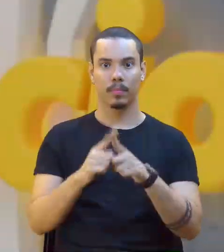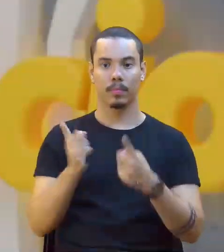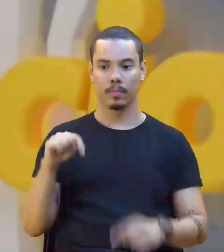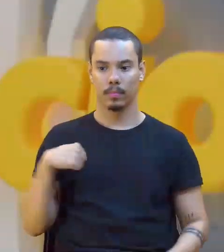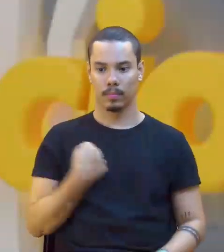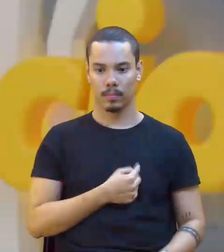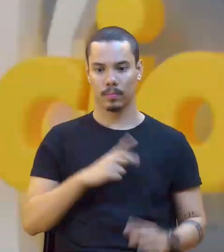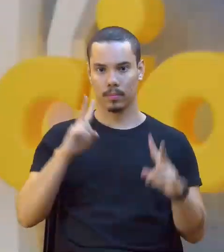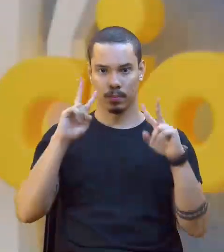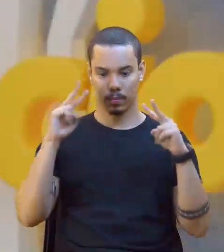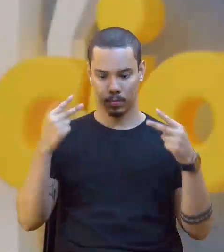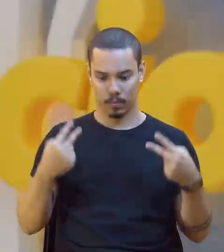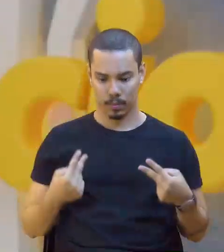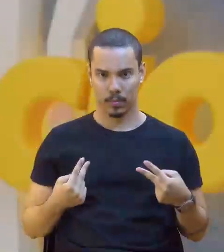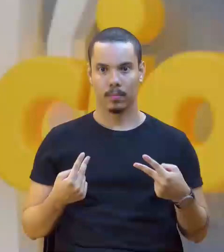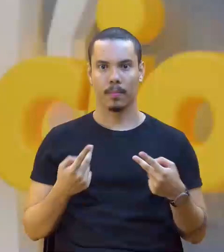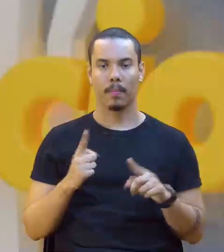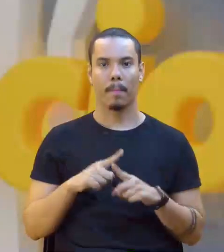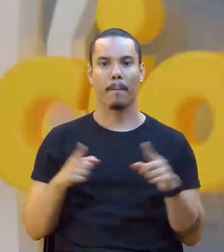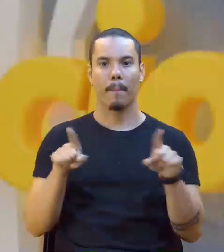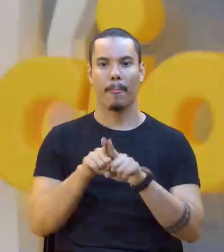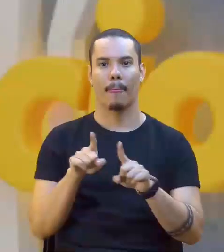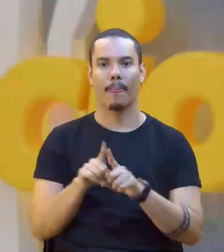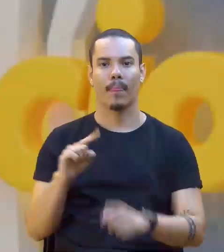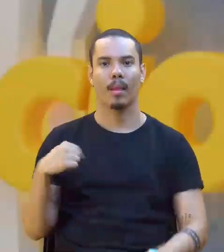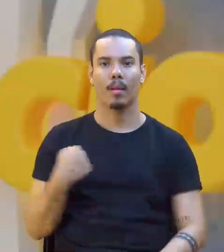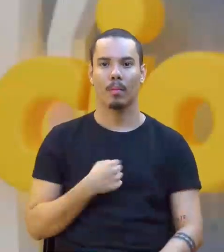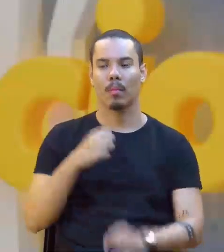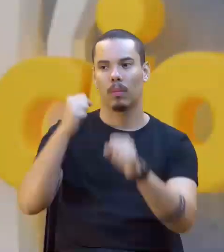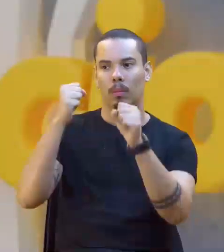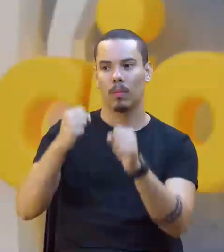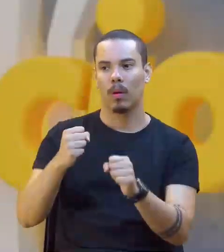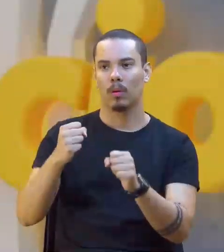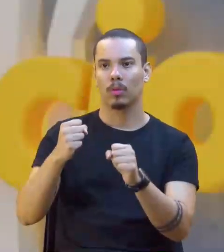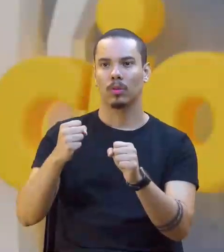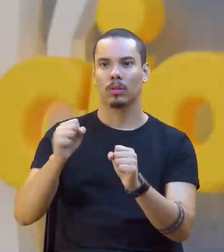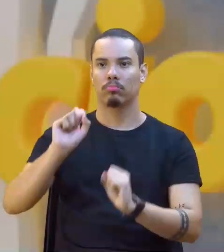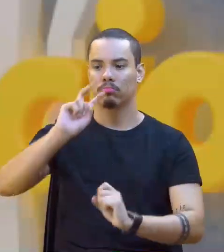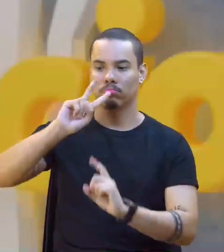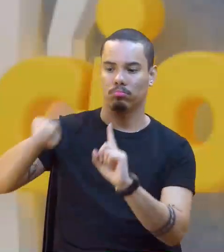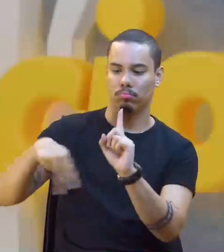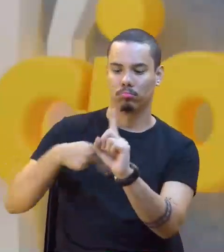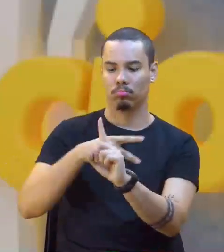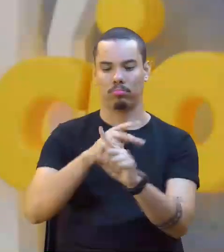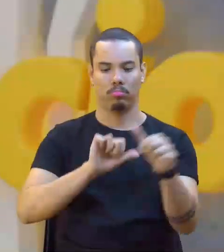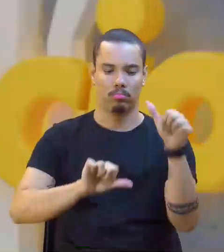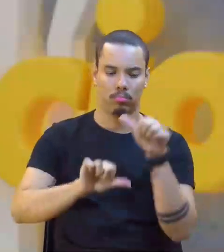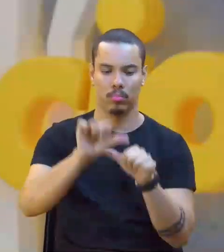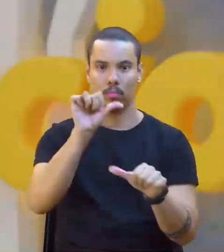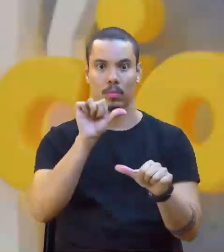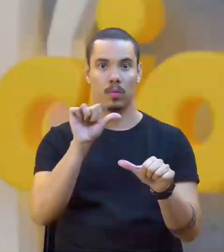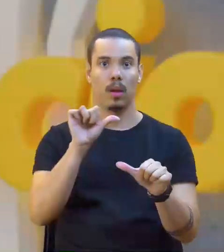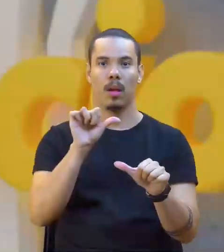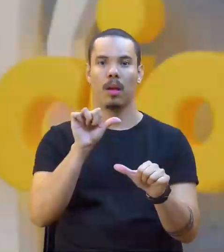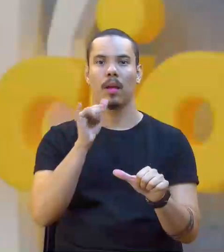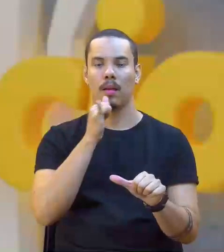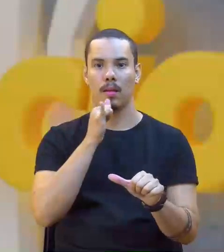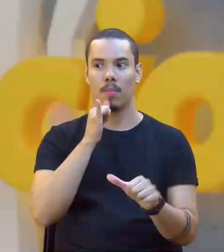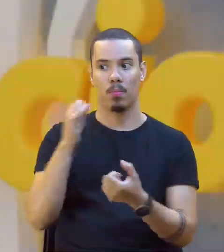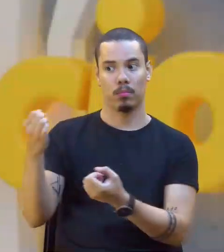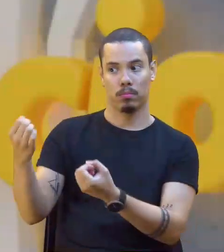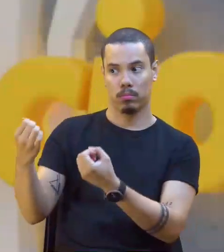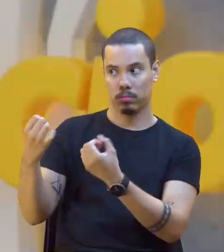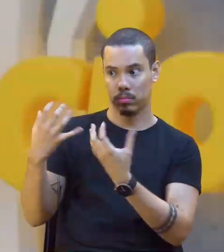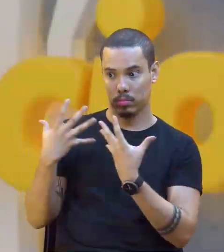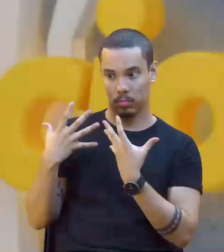reconhece, mas a gente também pode transcender aquilo que foi ali ensinado para